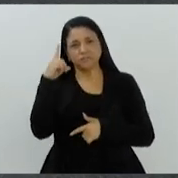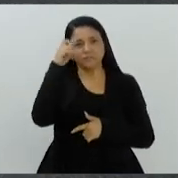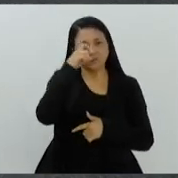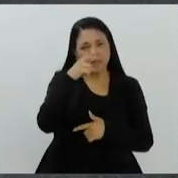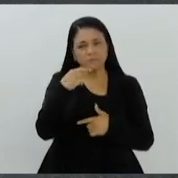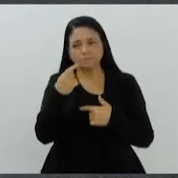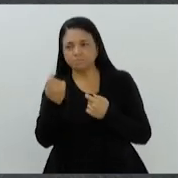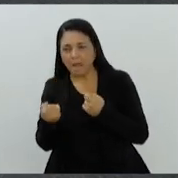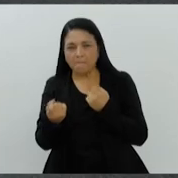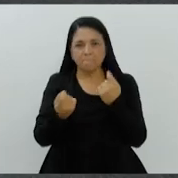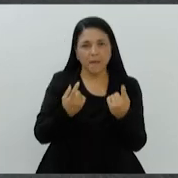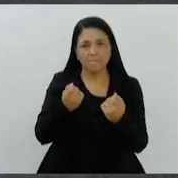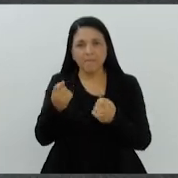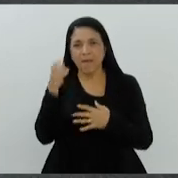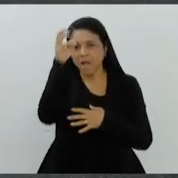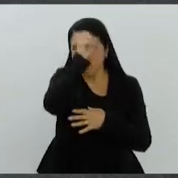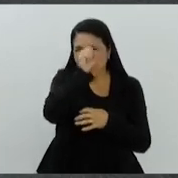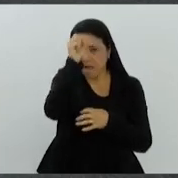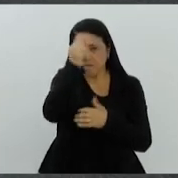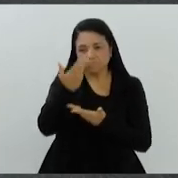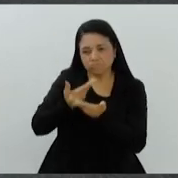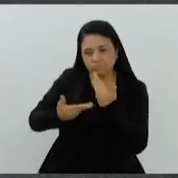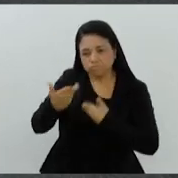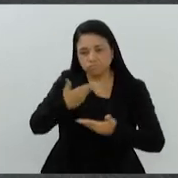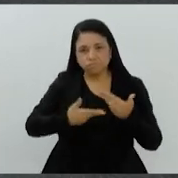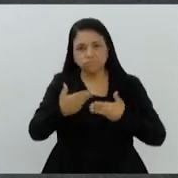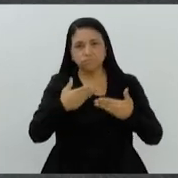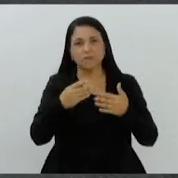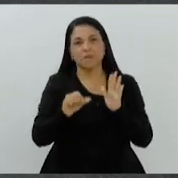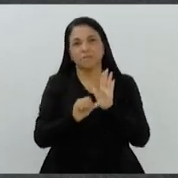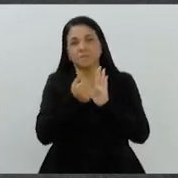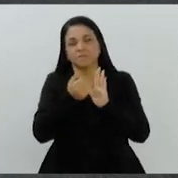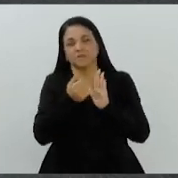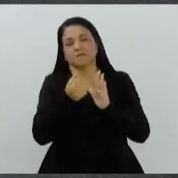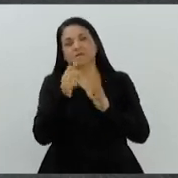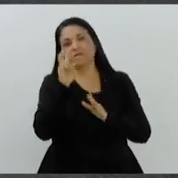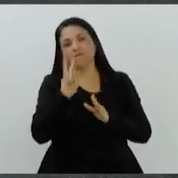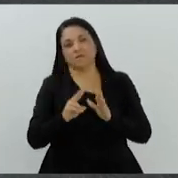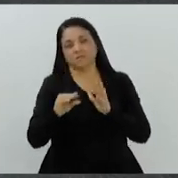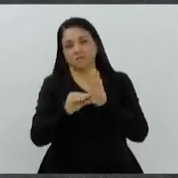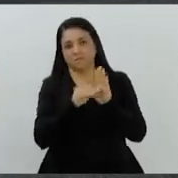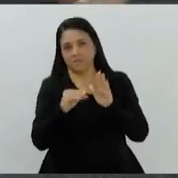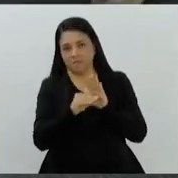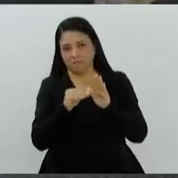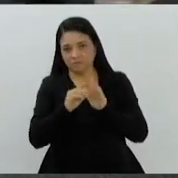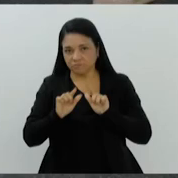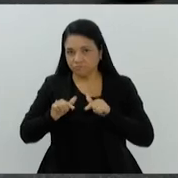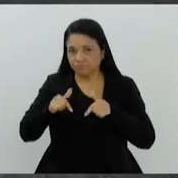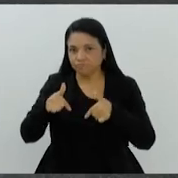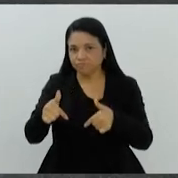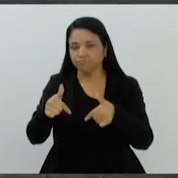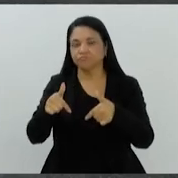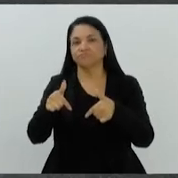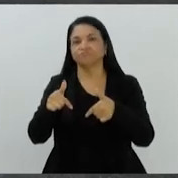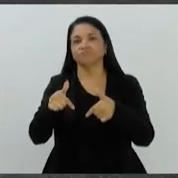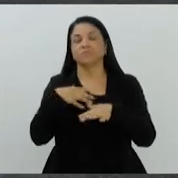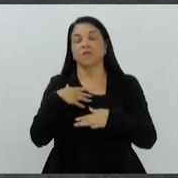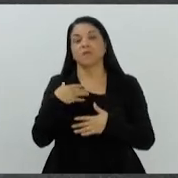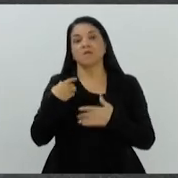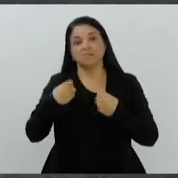é um aprendizado nosso, é a primeira vez que essas emendas começam a ser executadas, e para dizer que a gente tem